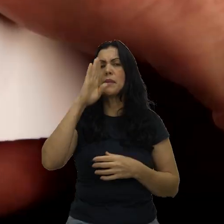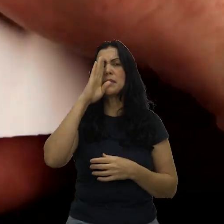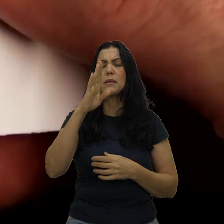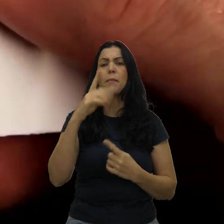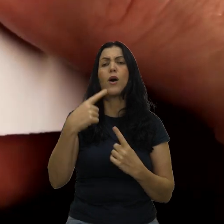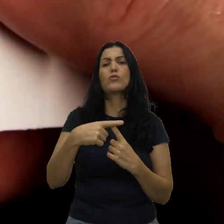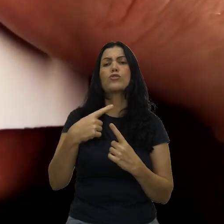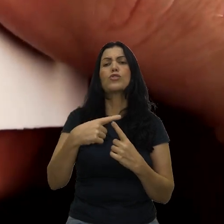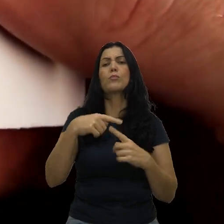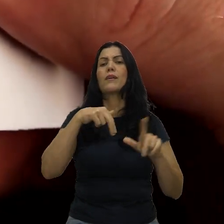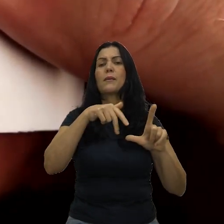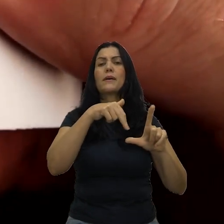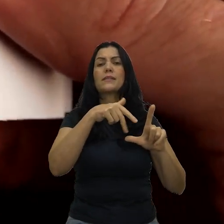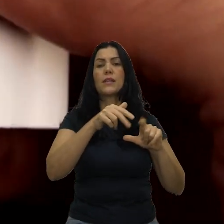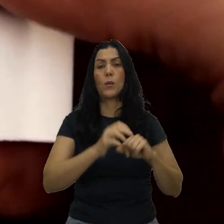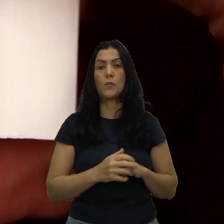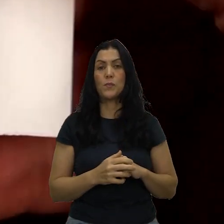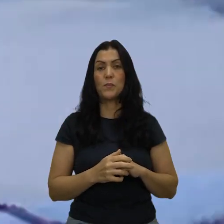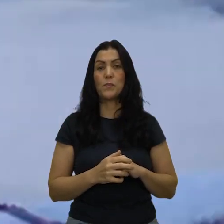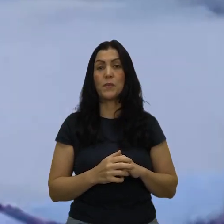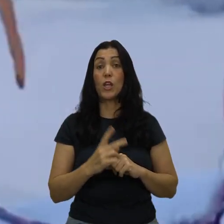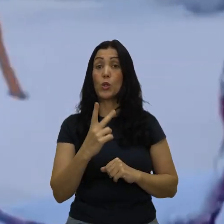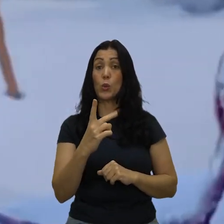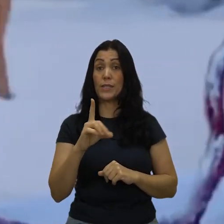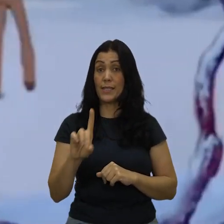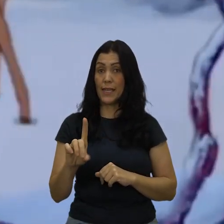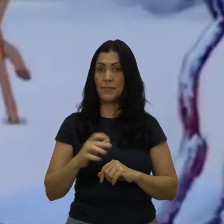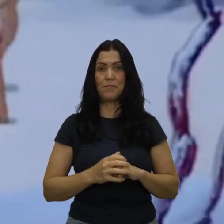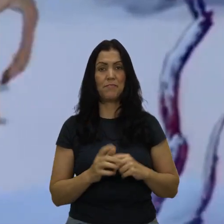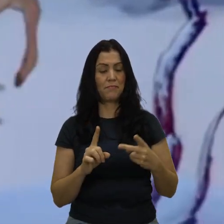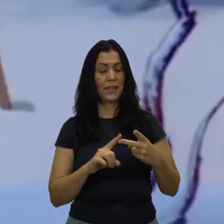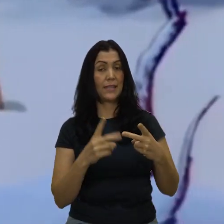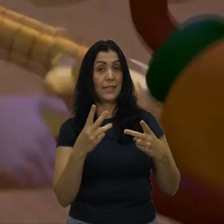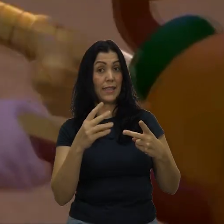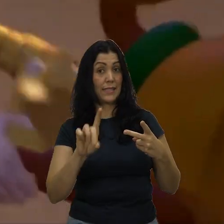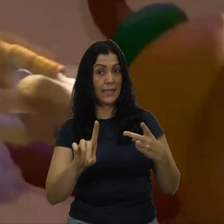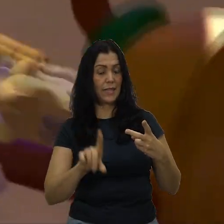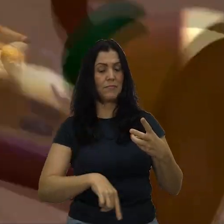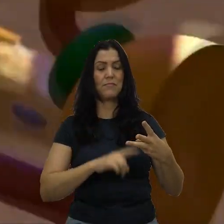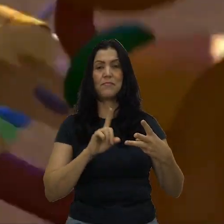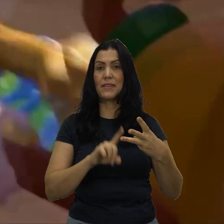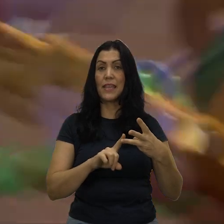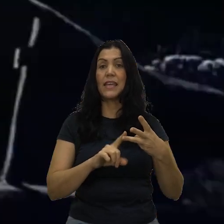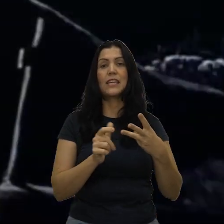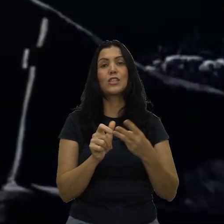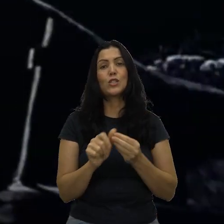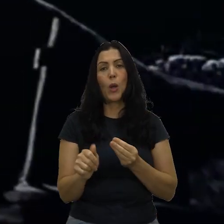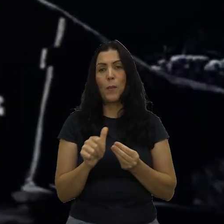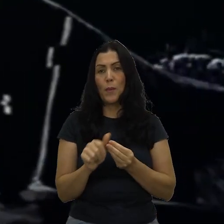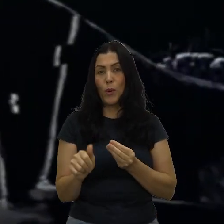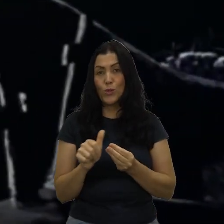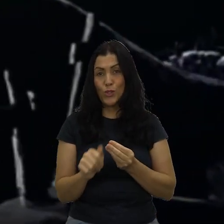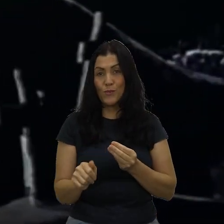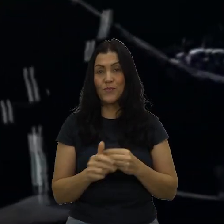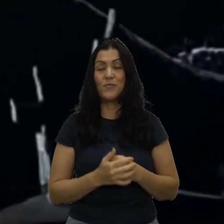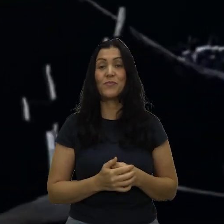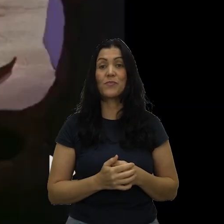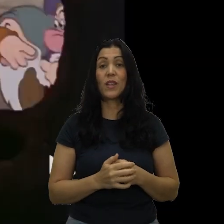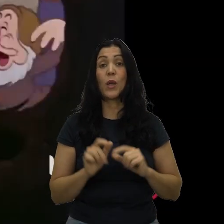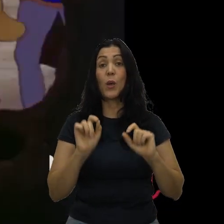Quais são os principais tipos de animação? Animação 2D, 3D e stop